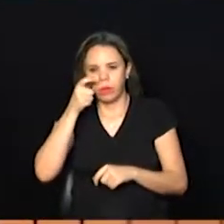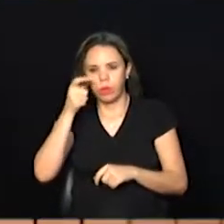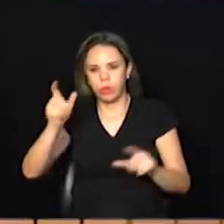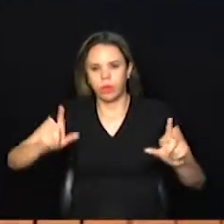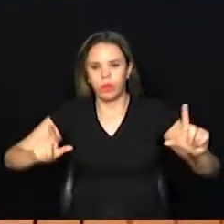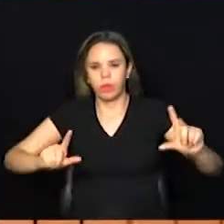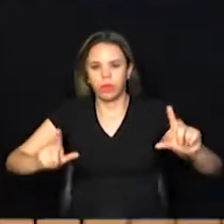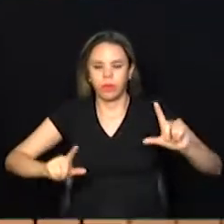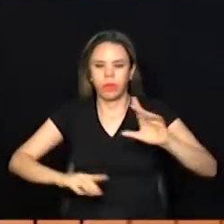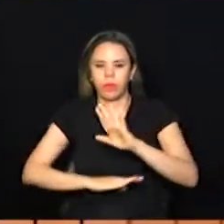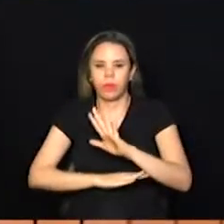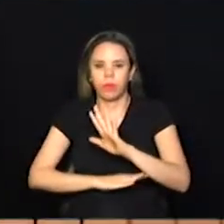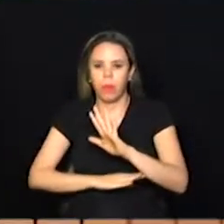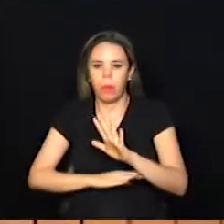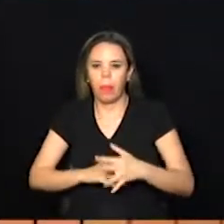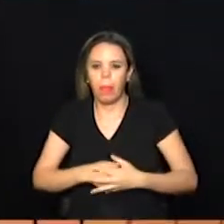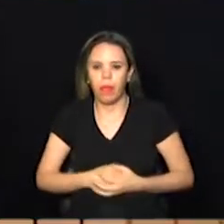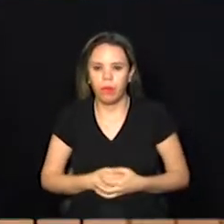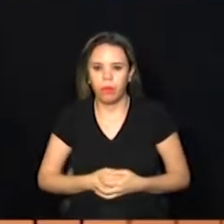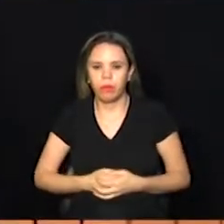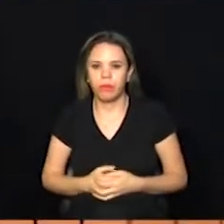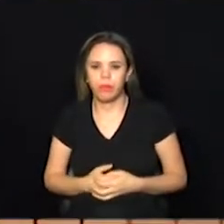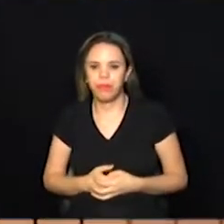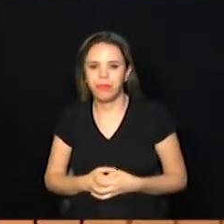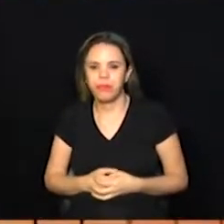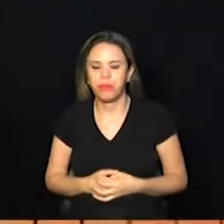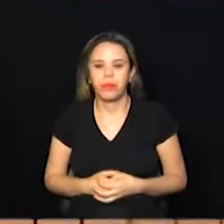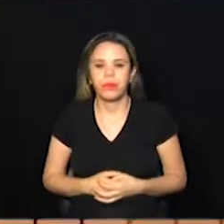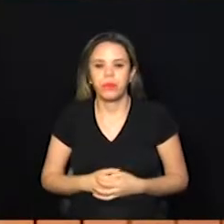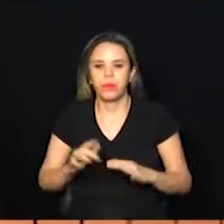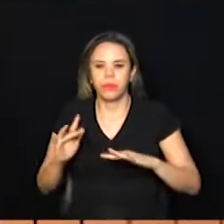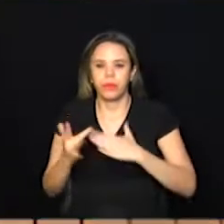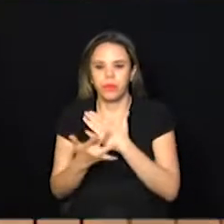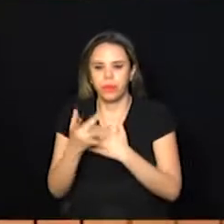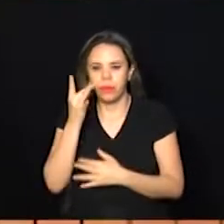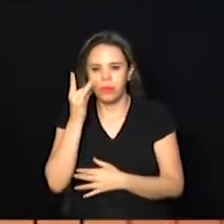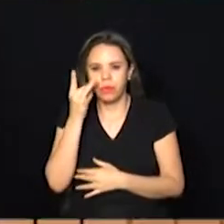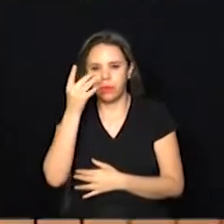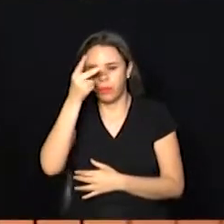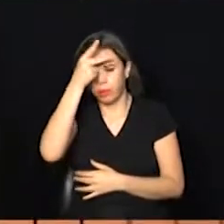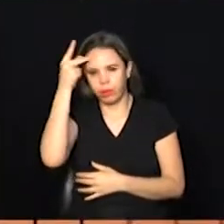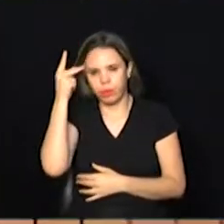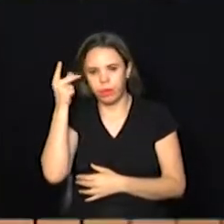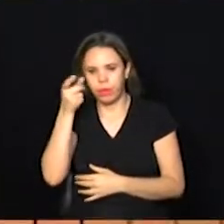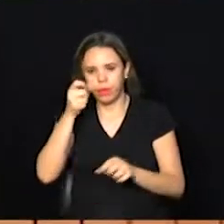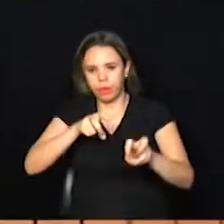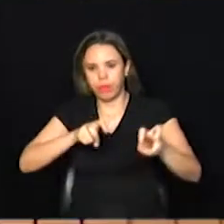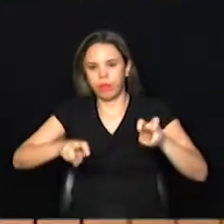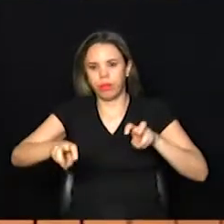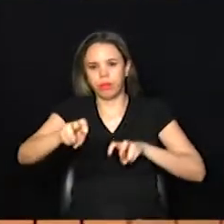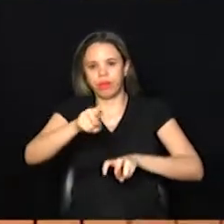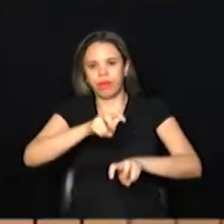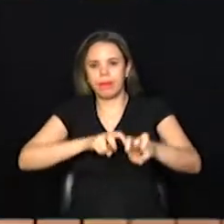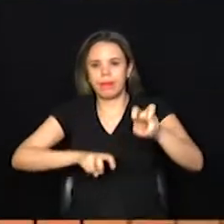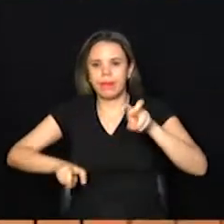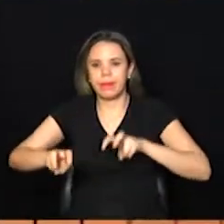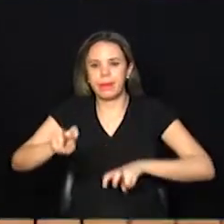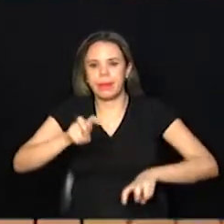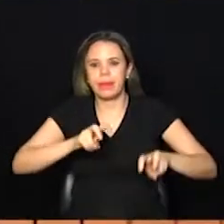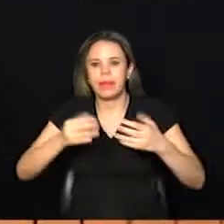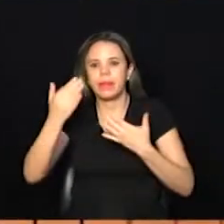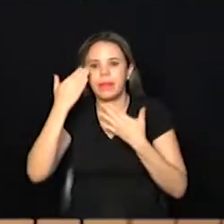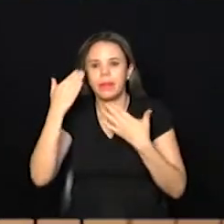TV Câmara, pelas redes sociais. Quero agradecer a presença do público aqui e agradecer também